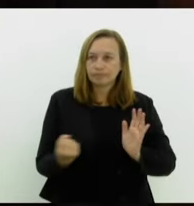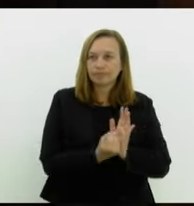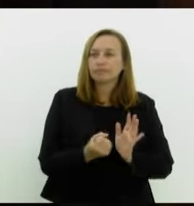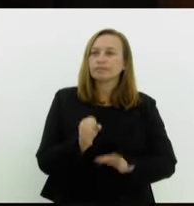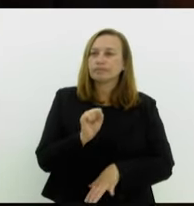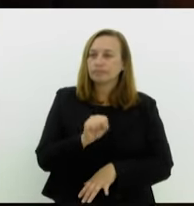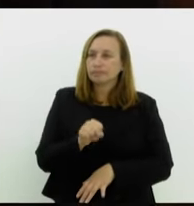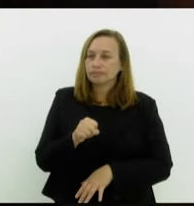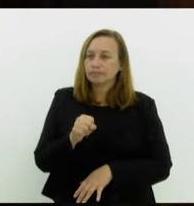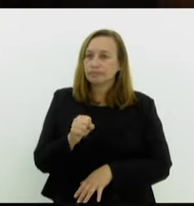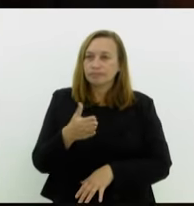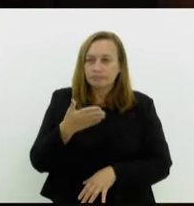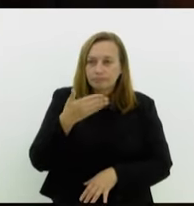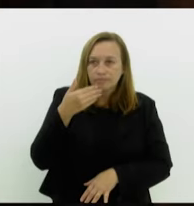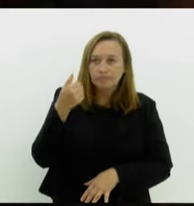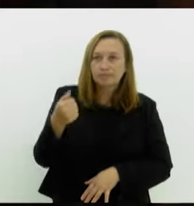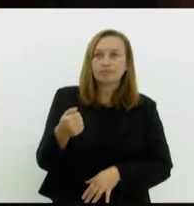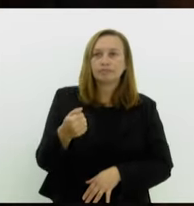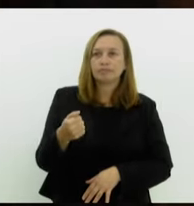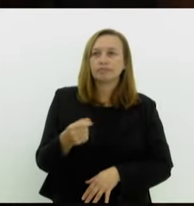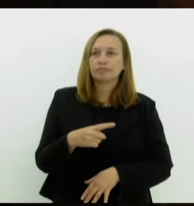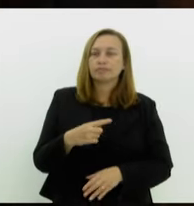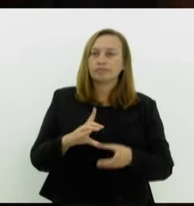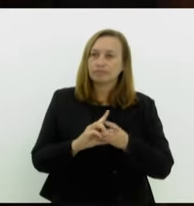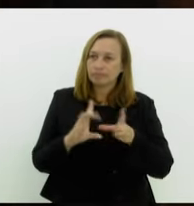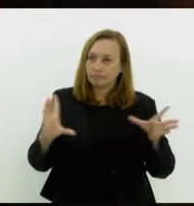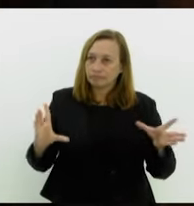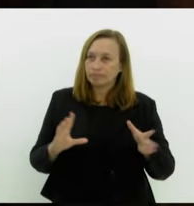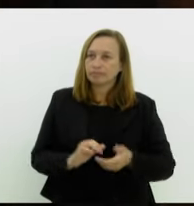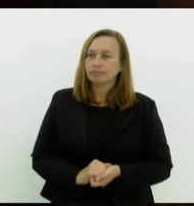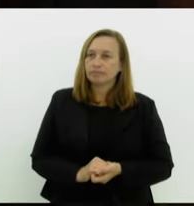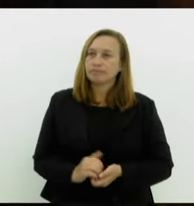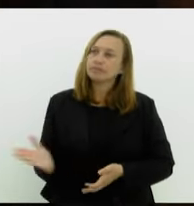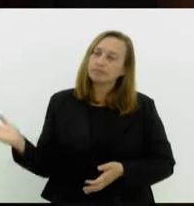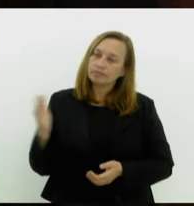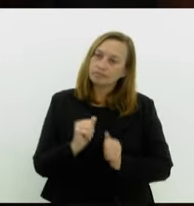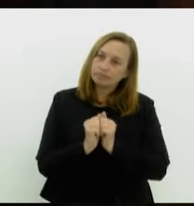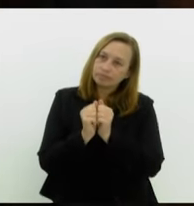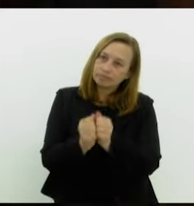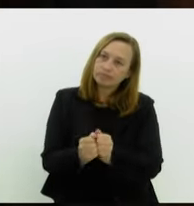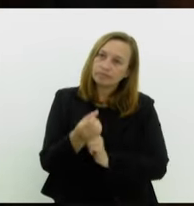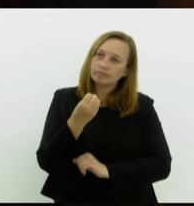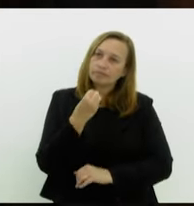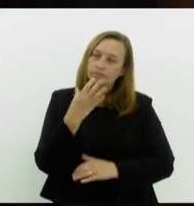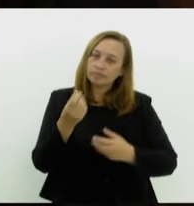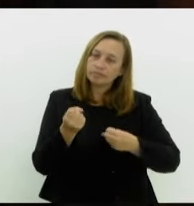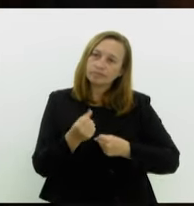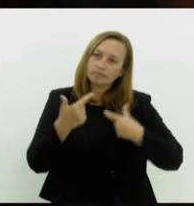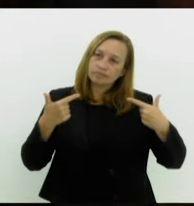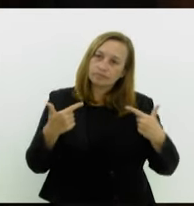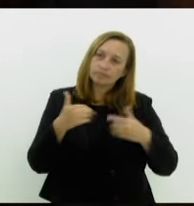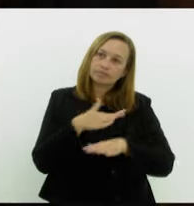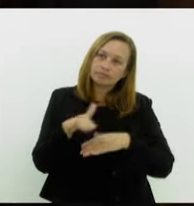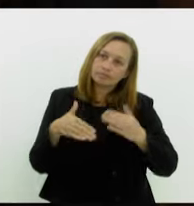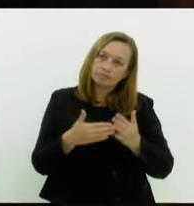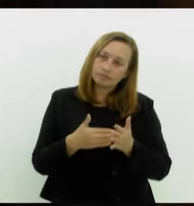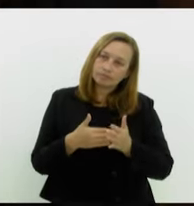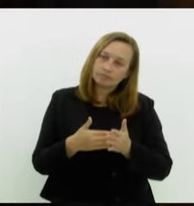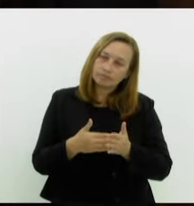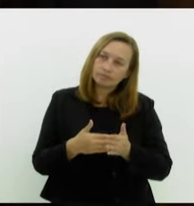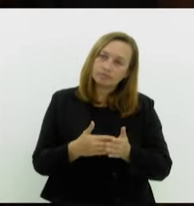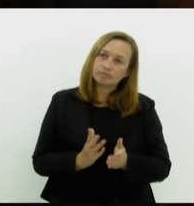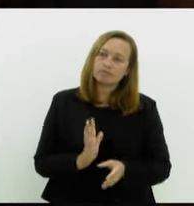de aprimoramento da nossa democracia vamos juntas boa sorte a todas que vão concorrer